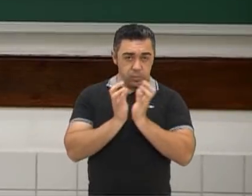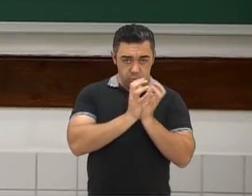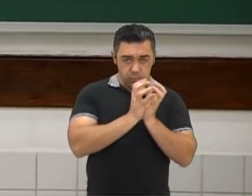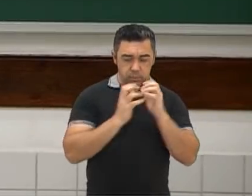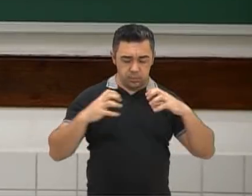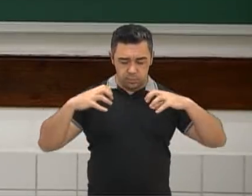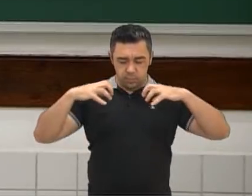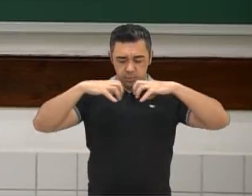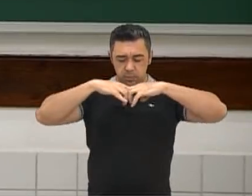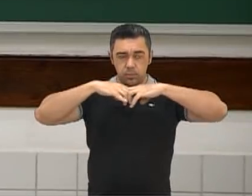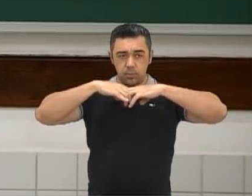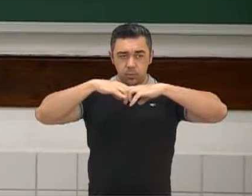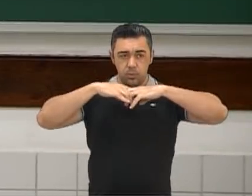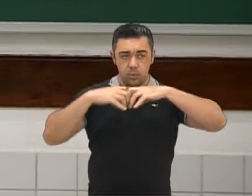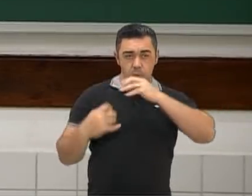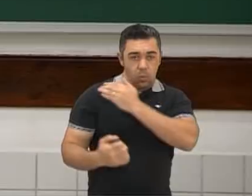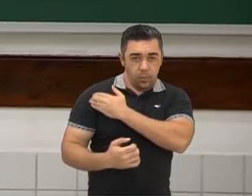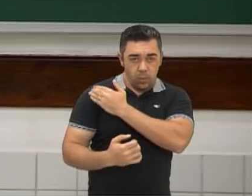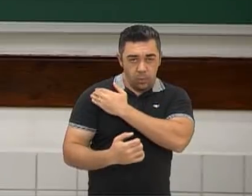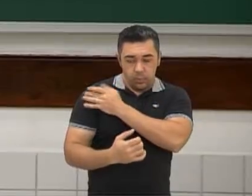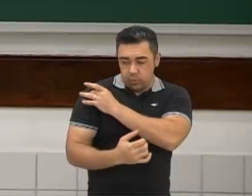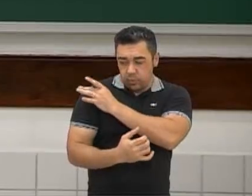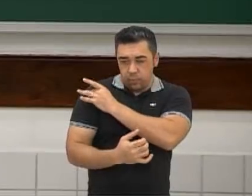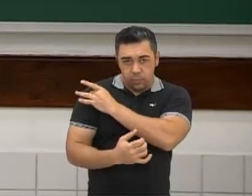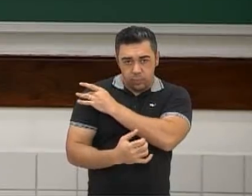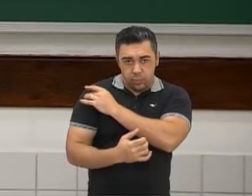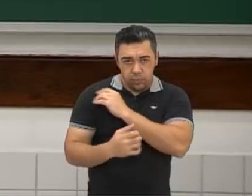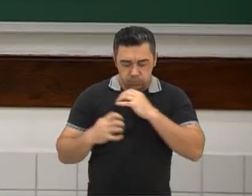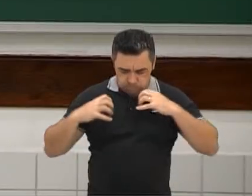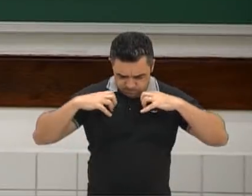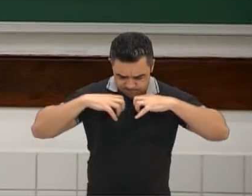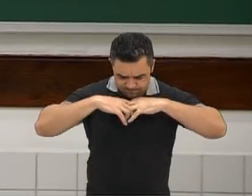eles se juntam, ombro com ombro, tá? E